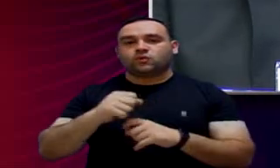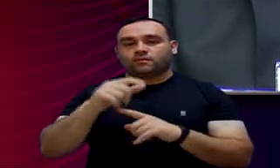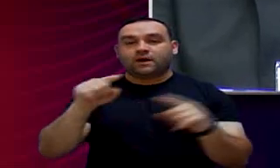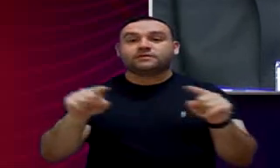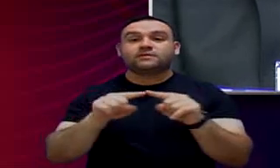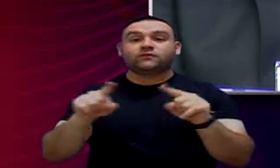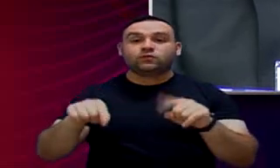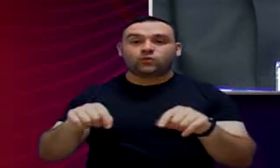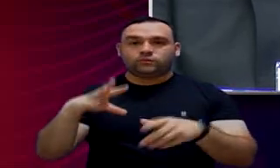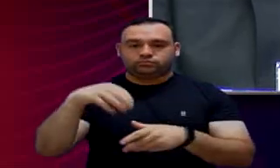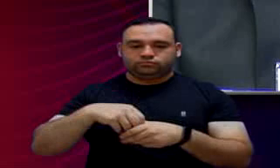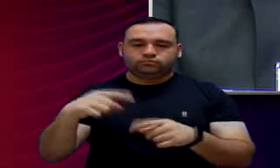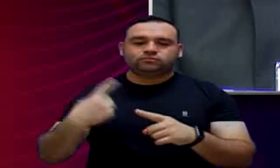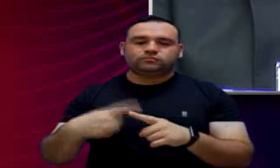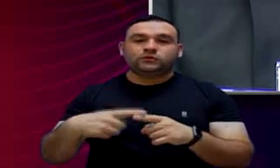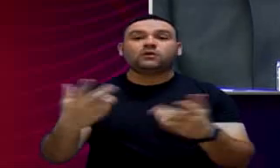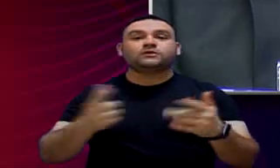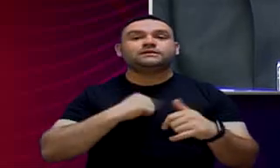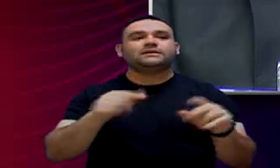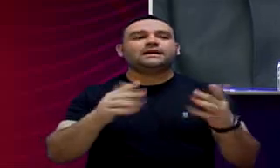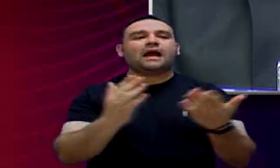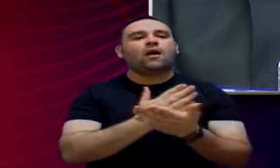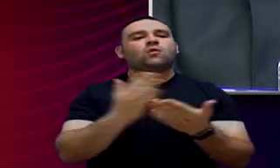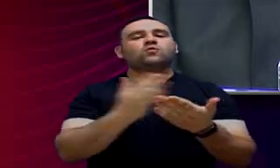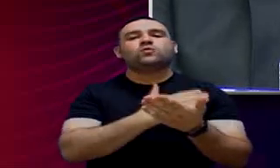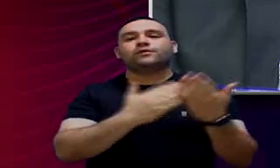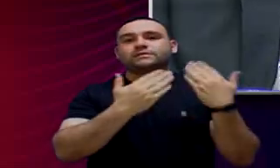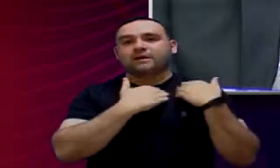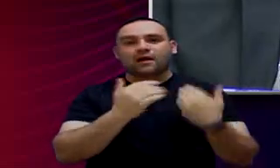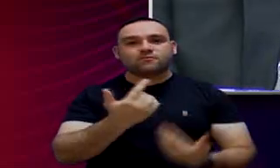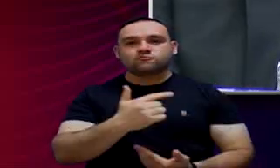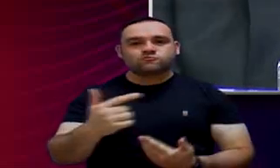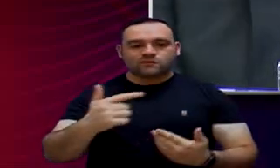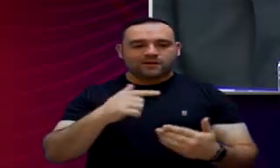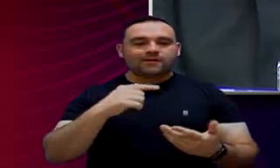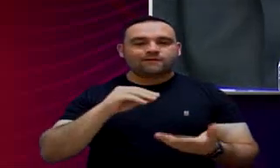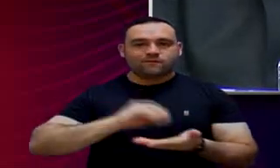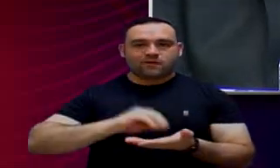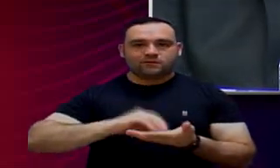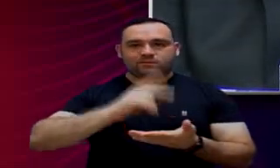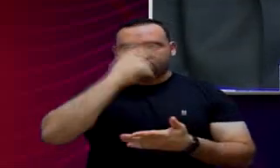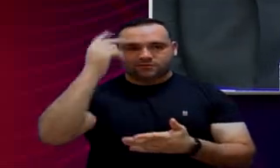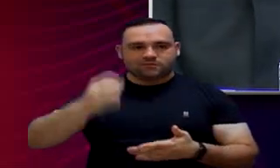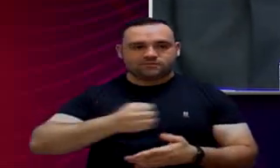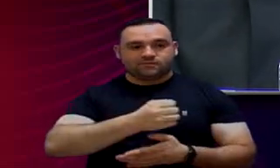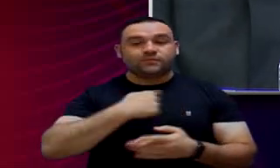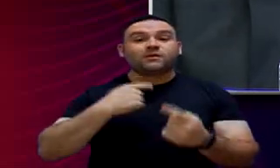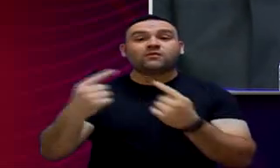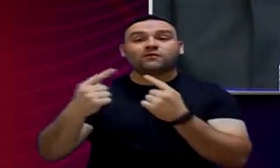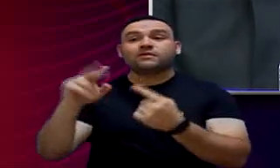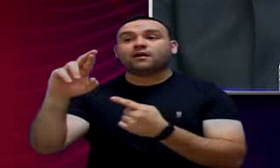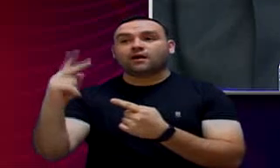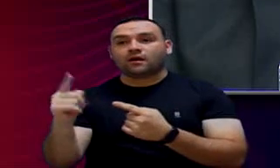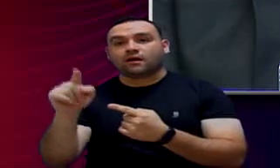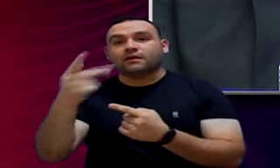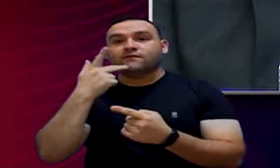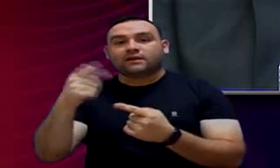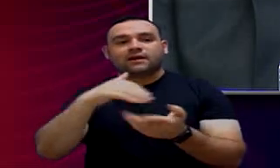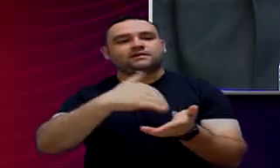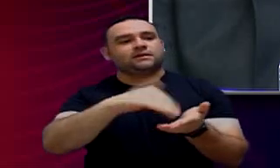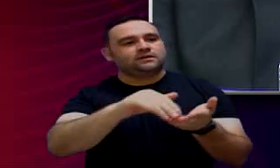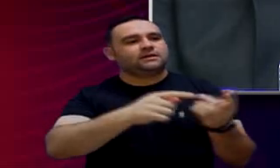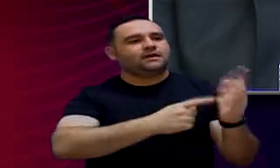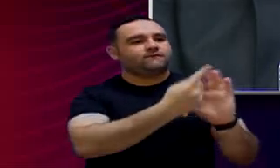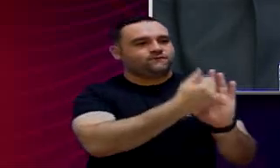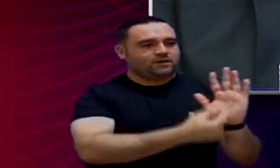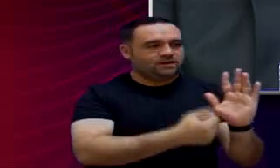servidores hoje porque a gente tem cargos vagos precisam ser preenchidos eu falo com o RH ou RH diz que é com a Secretaria